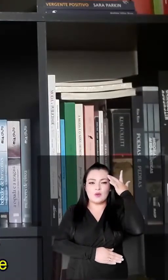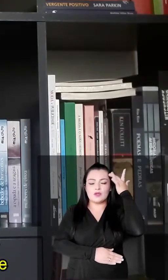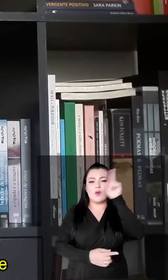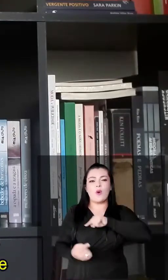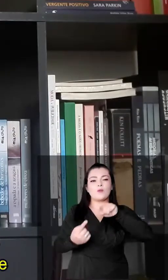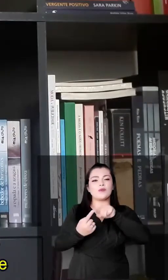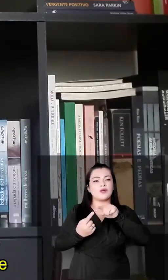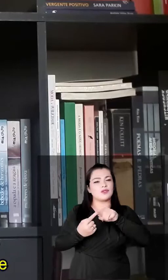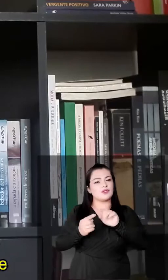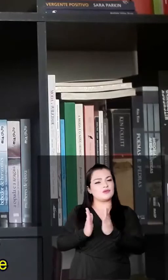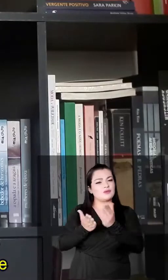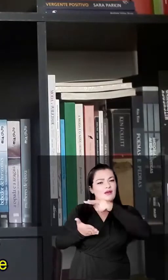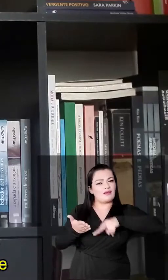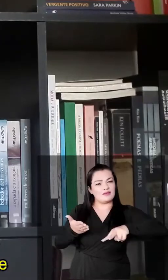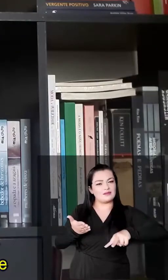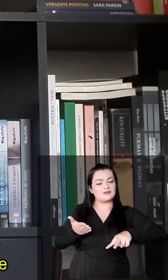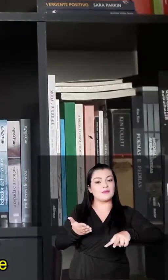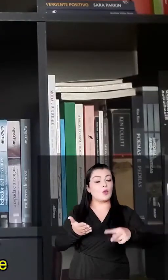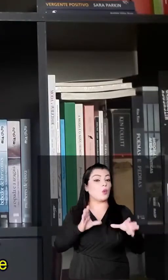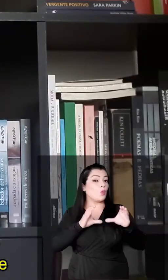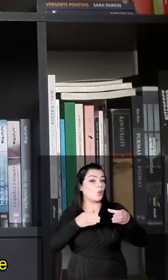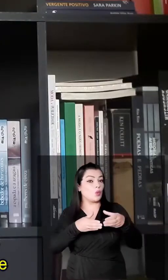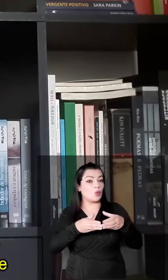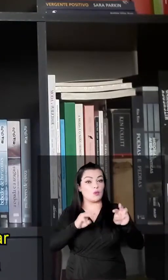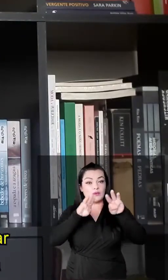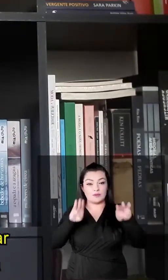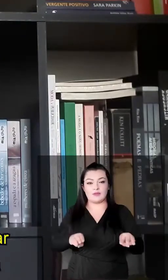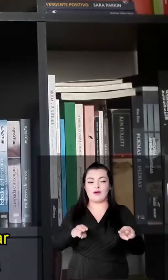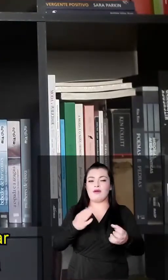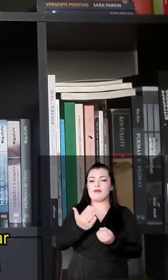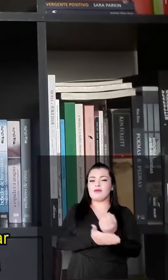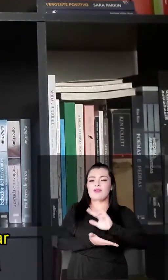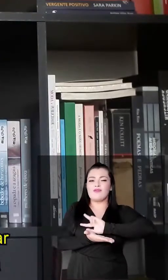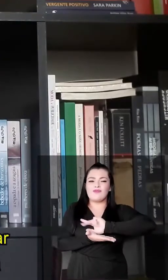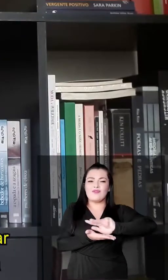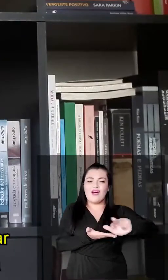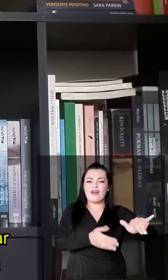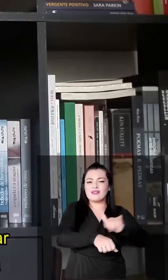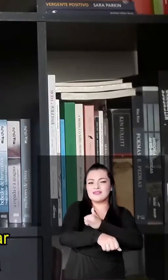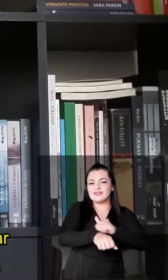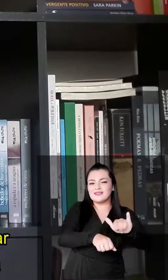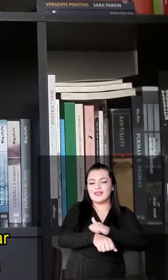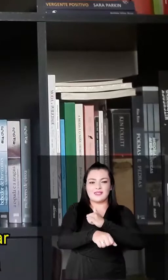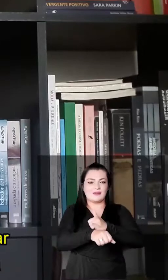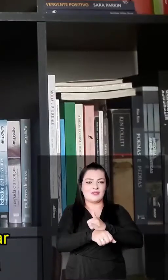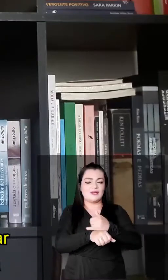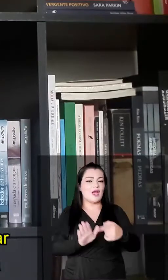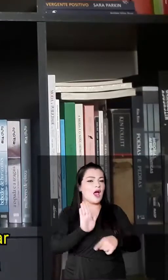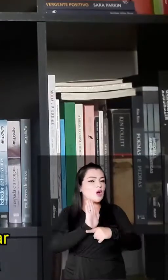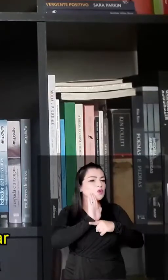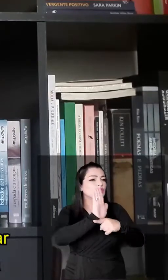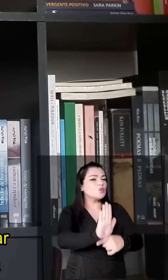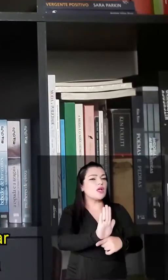é a palavra, a equipe do museu criou uma série de ferramentas para ajudar a ritualizar e expressar a dor